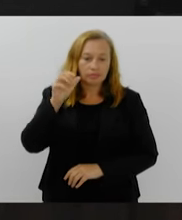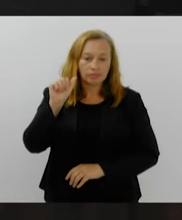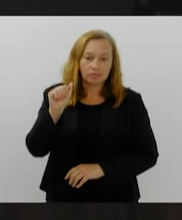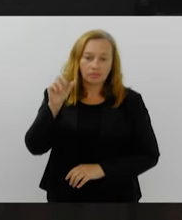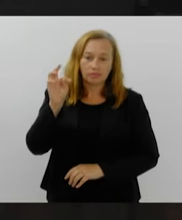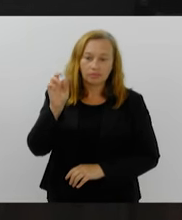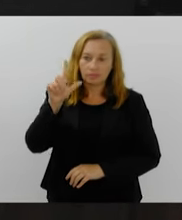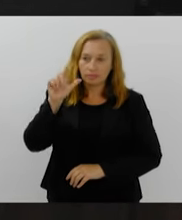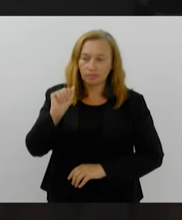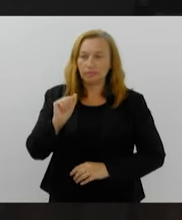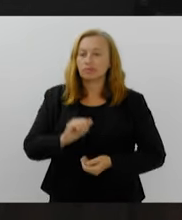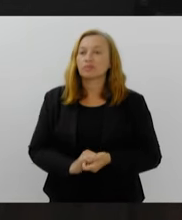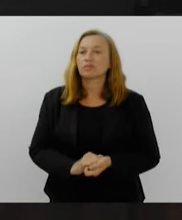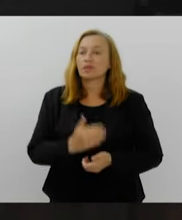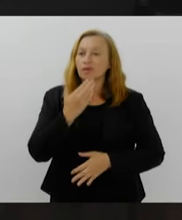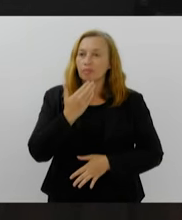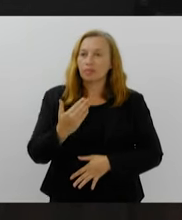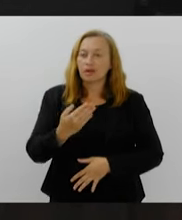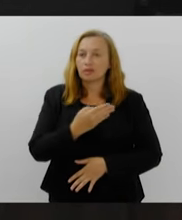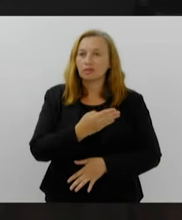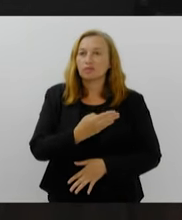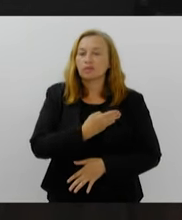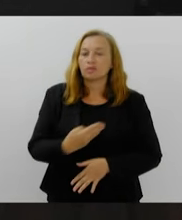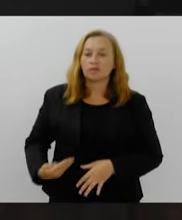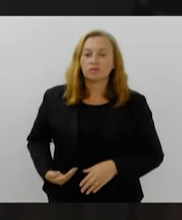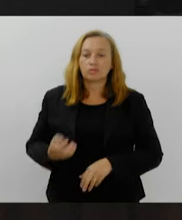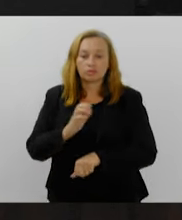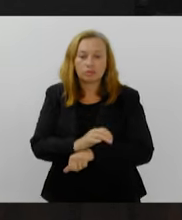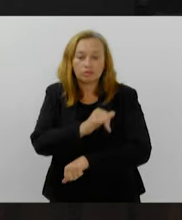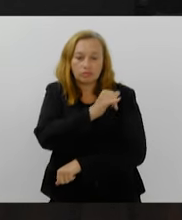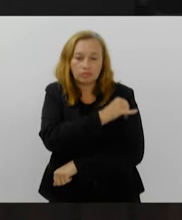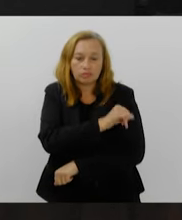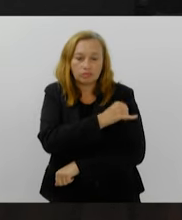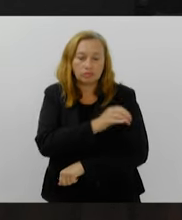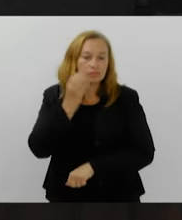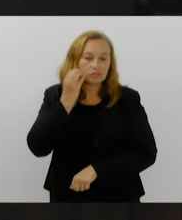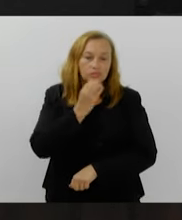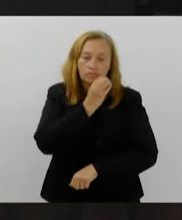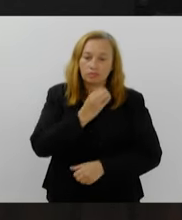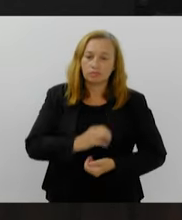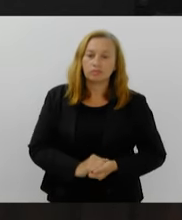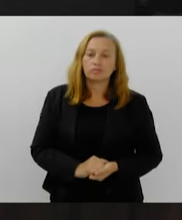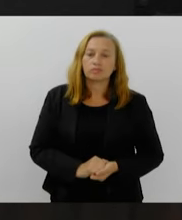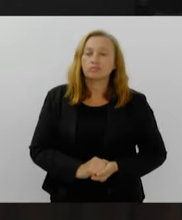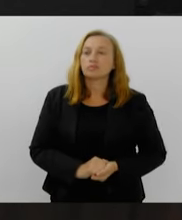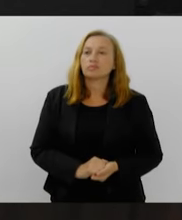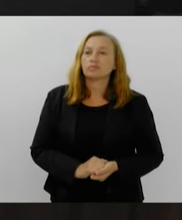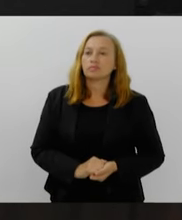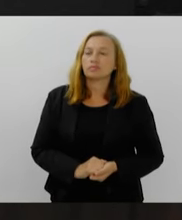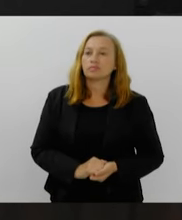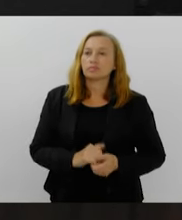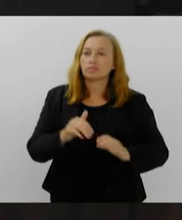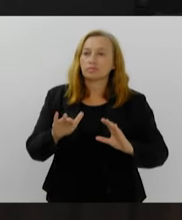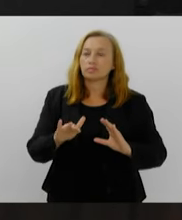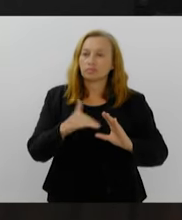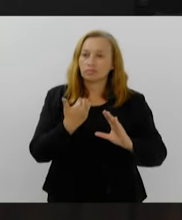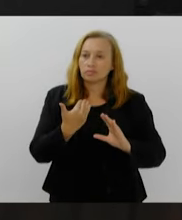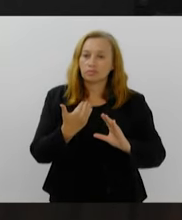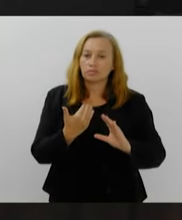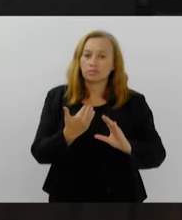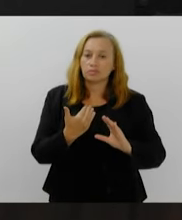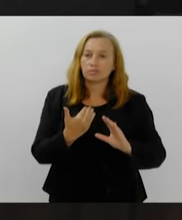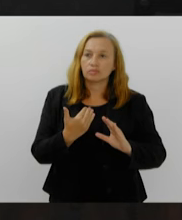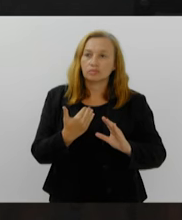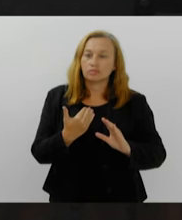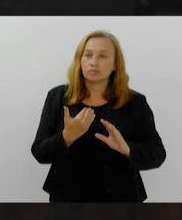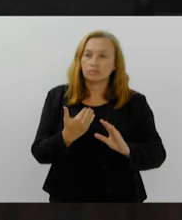Nunes que solicita ao Excelentíssimo Senhor Governador Cláudio Bonfim de Castro e Silva o envio de mensagem dispondo